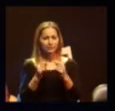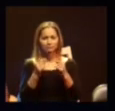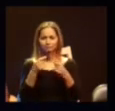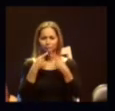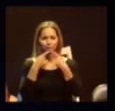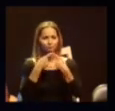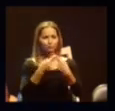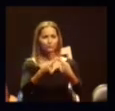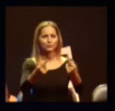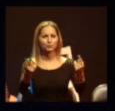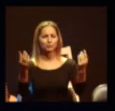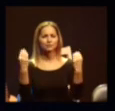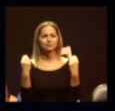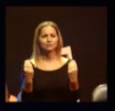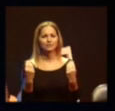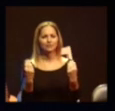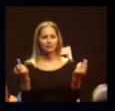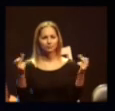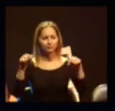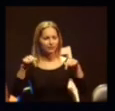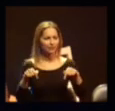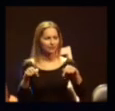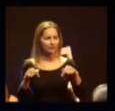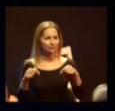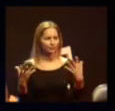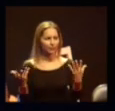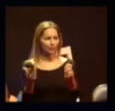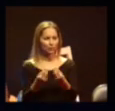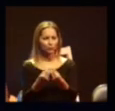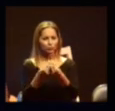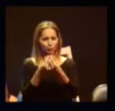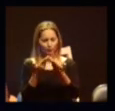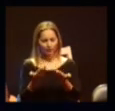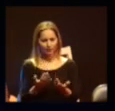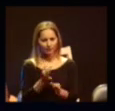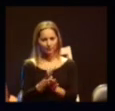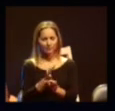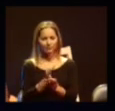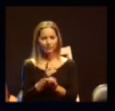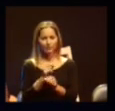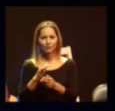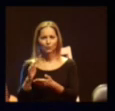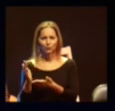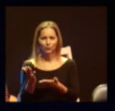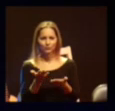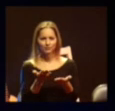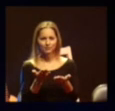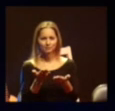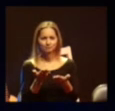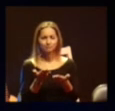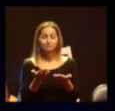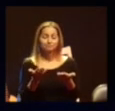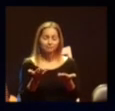público maravilhoso que aqui está e que se juntou a esta festa E o convite irrecusável é